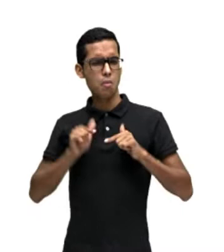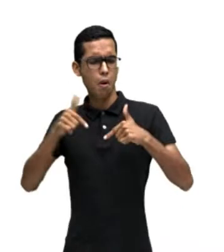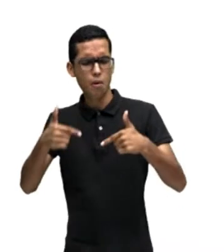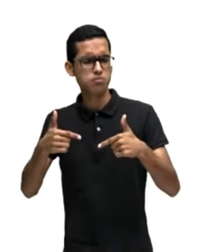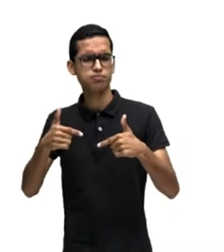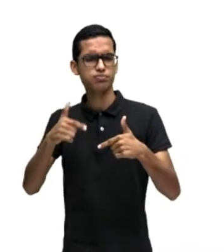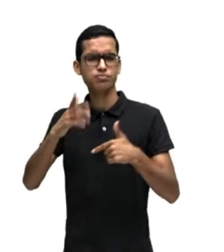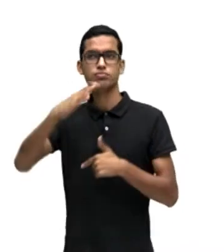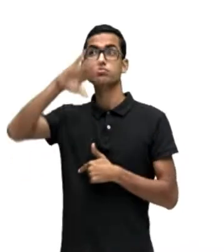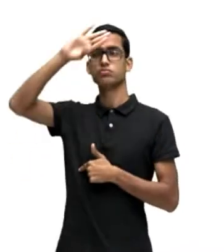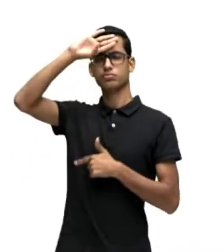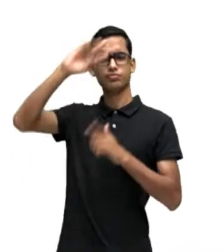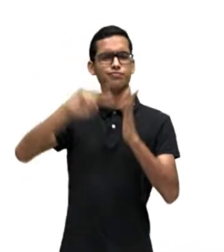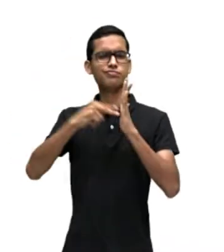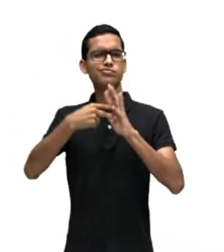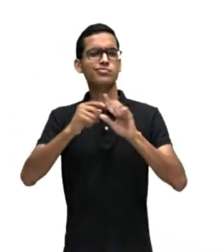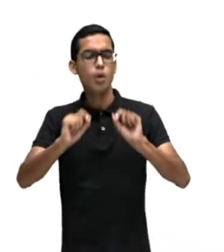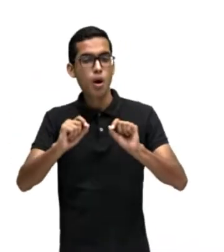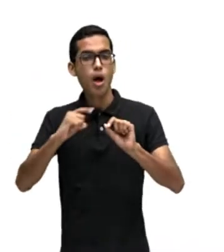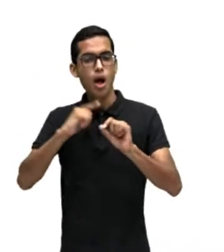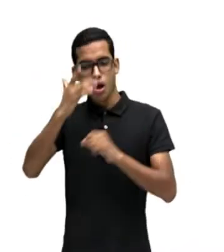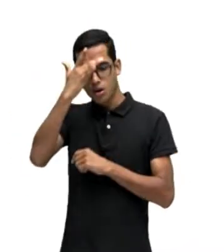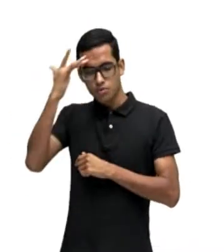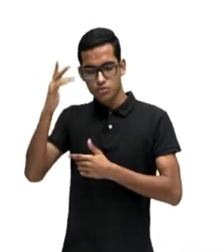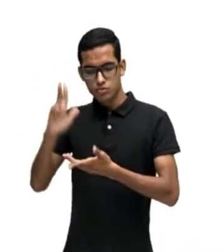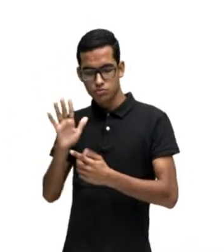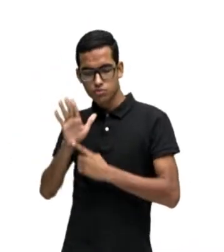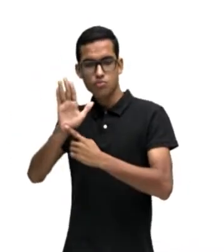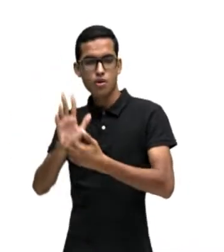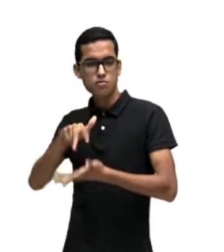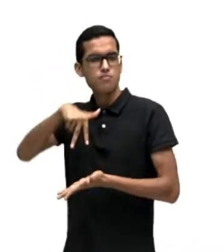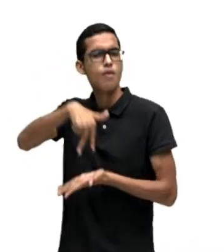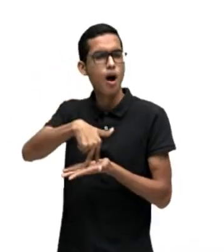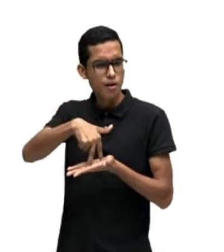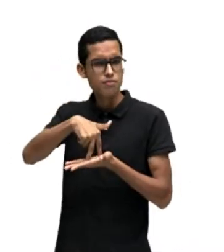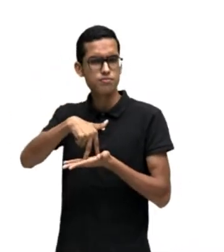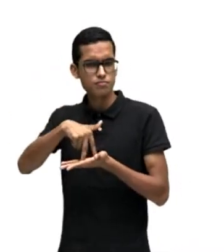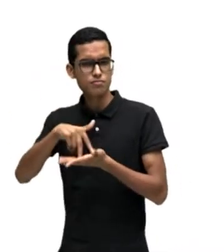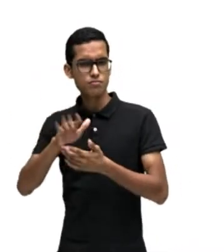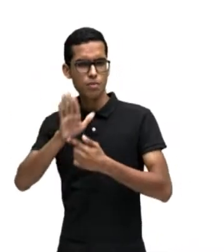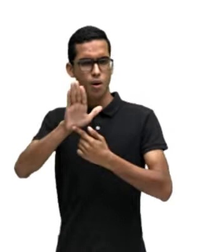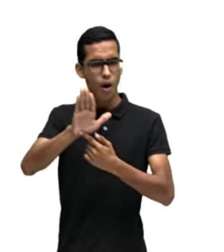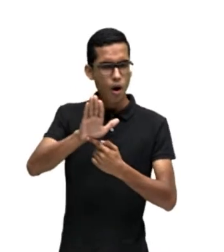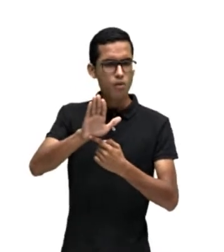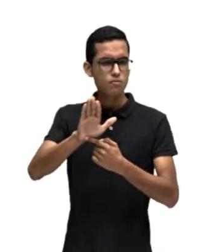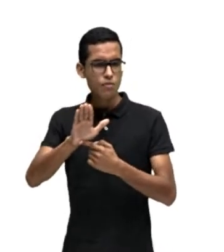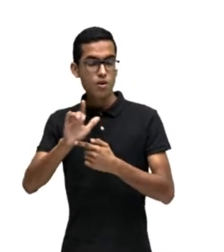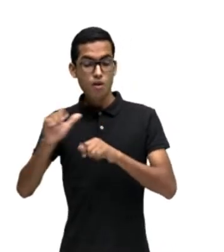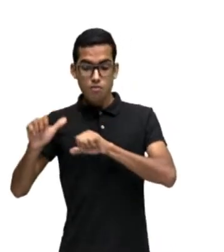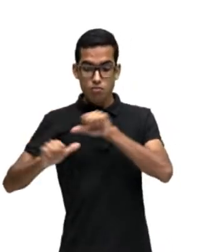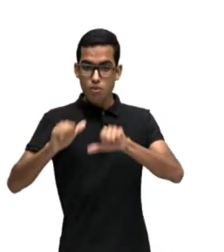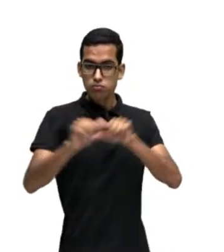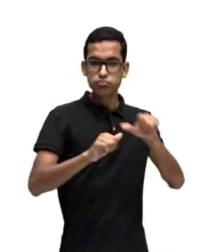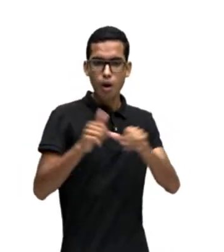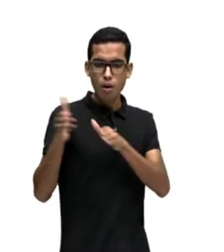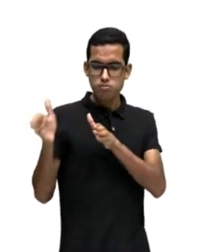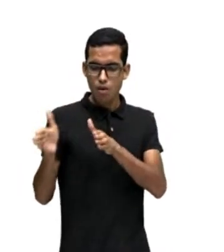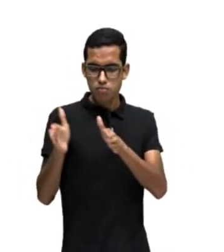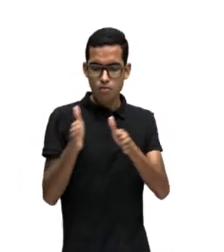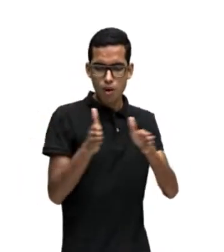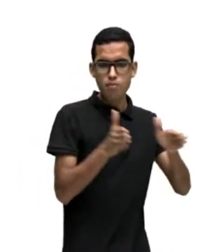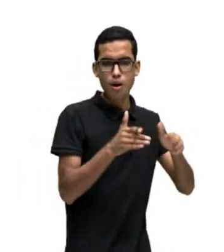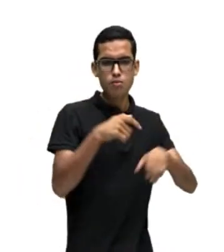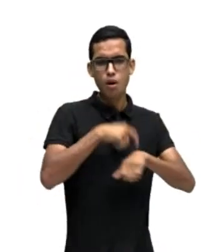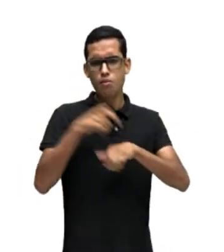da encenação, né? Eles vão mudando, eles vão se enriquecendo. O gênero